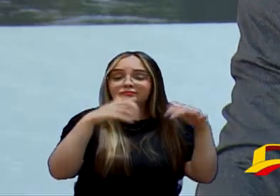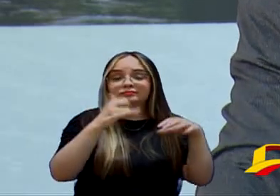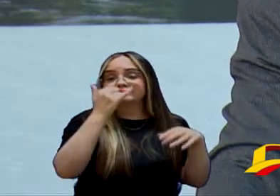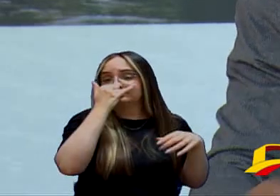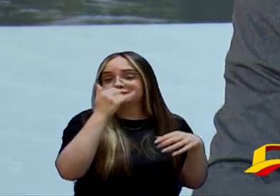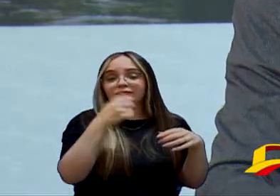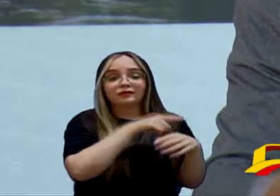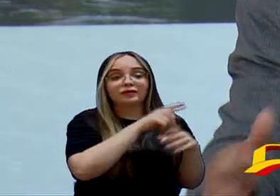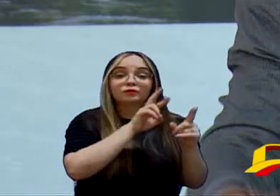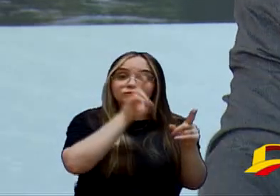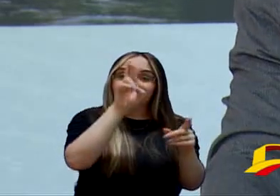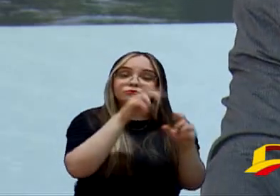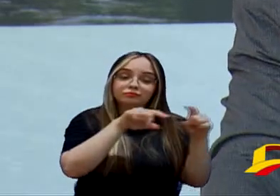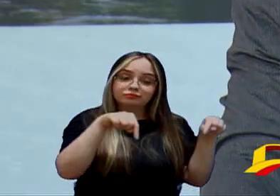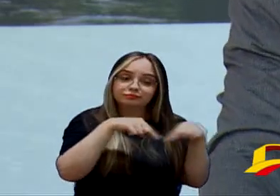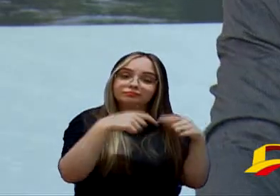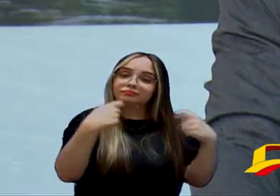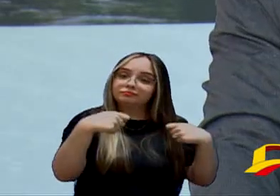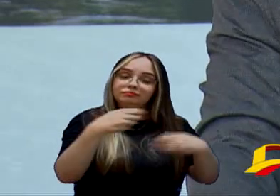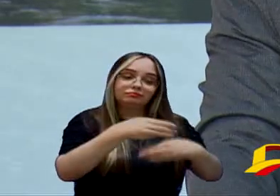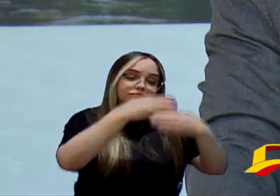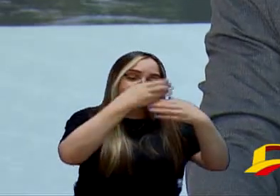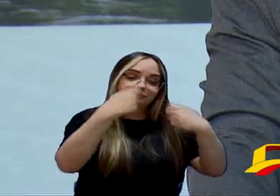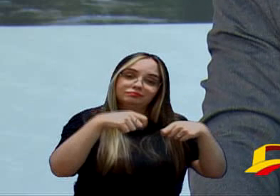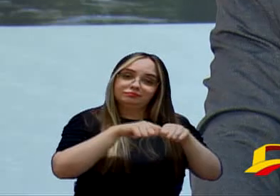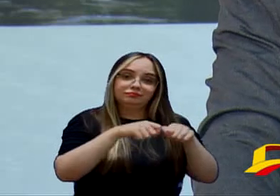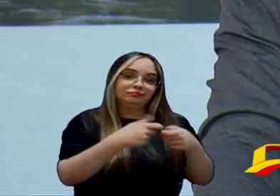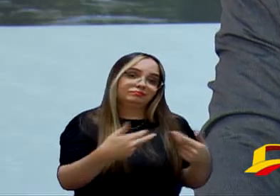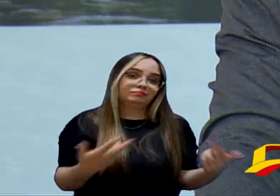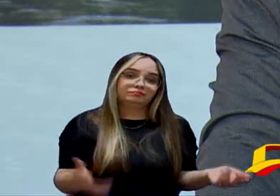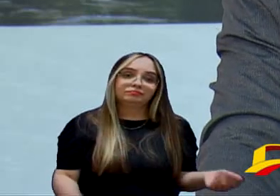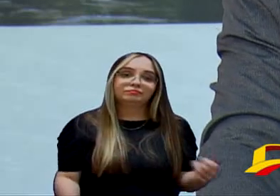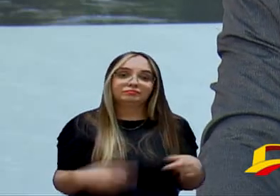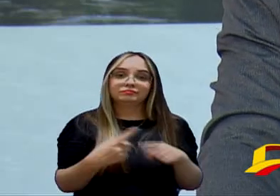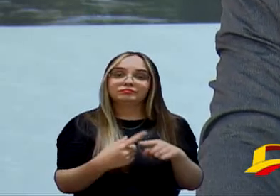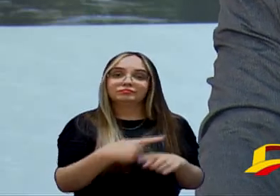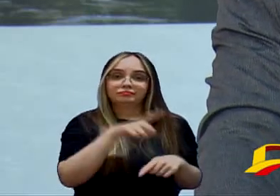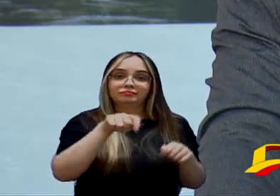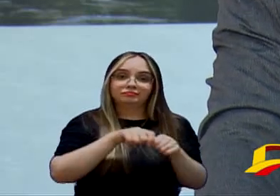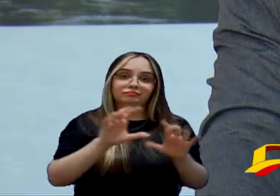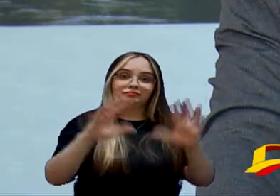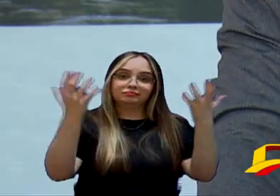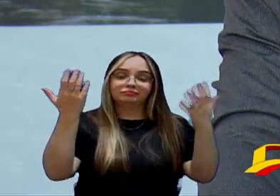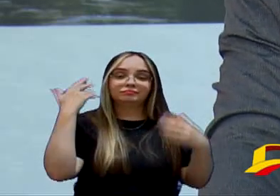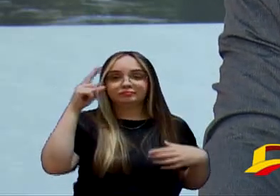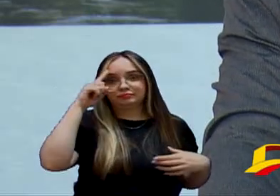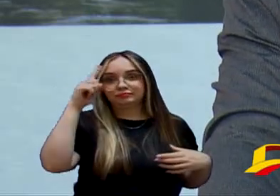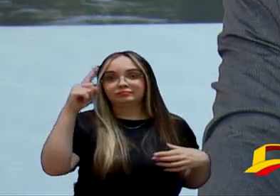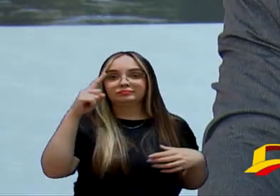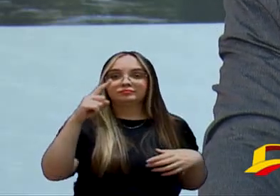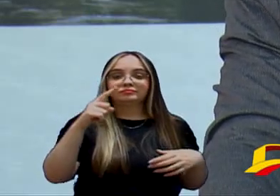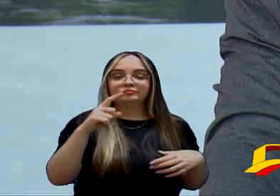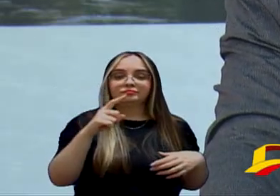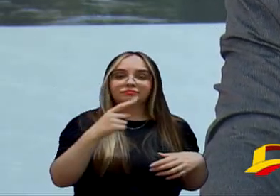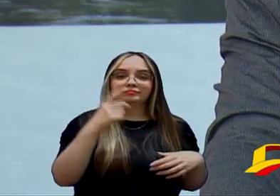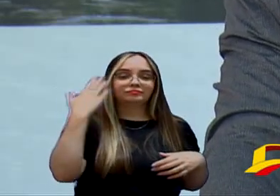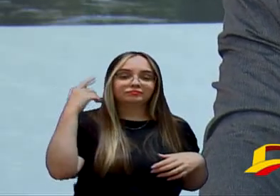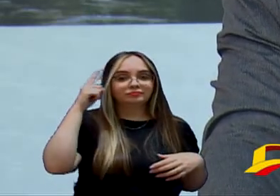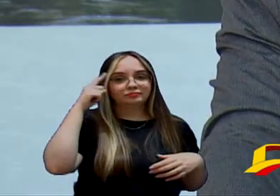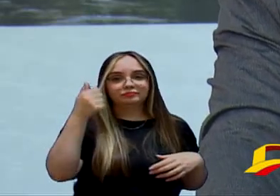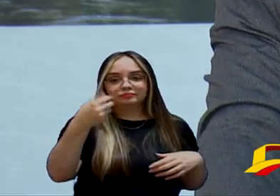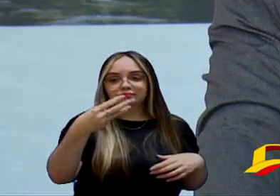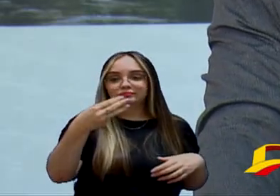acaba ocasionando esses problemas lá para eles eles fizeram agora a festa lá do Padroeiro deles que foi no na no dia 13 14 15